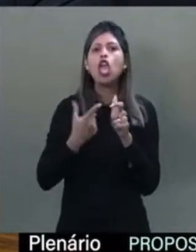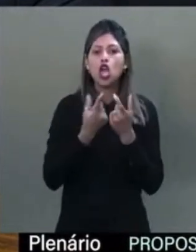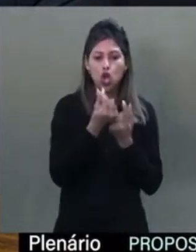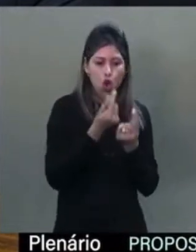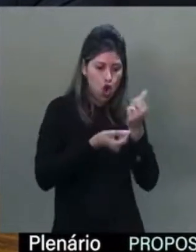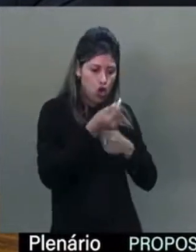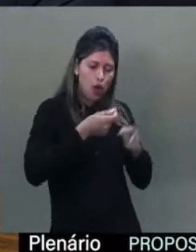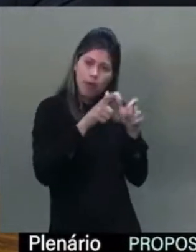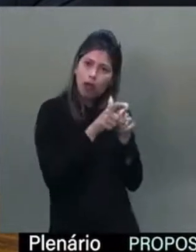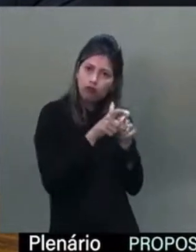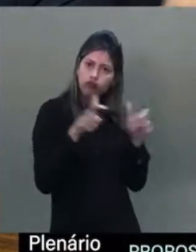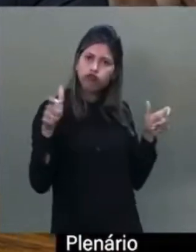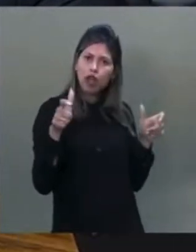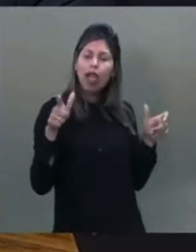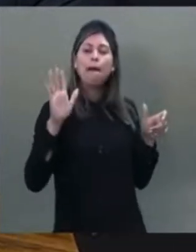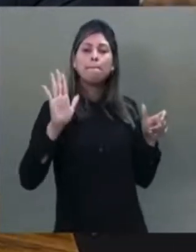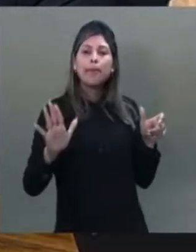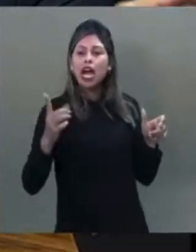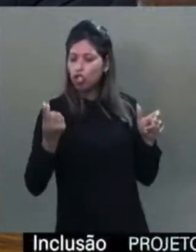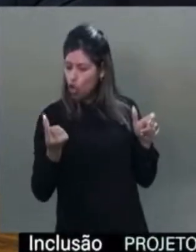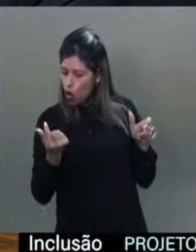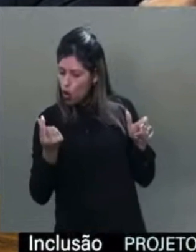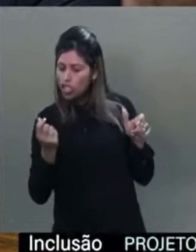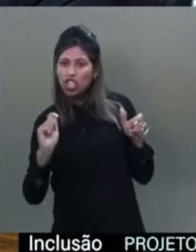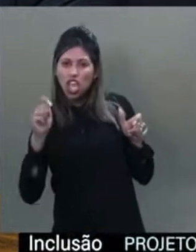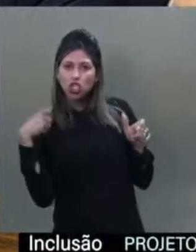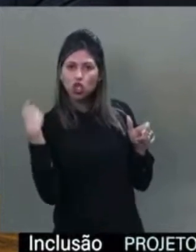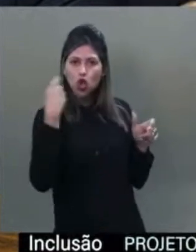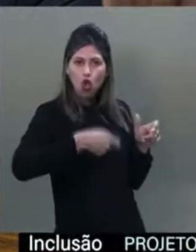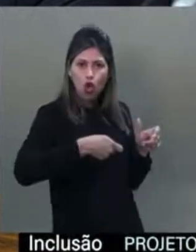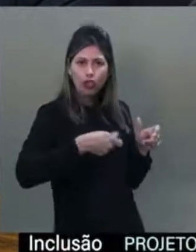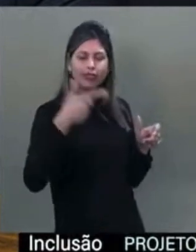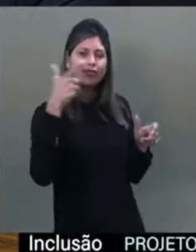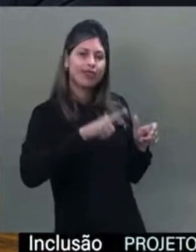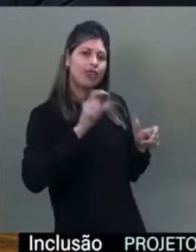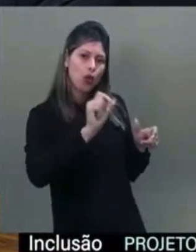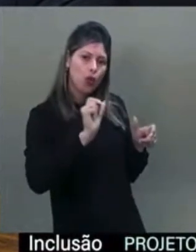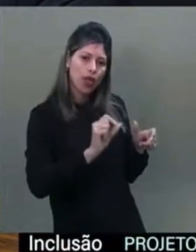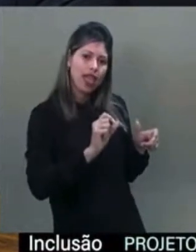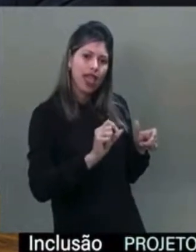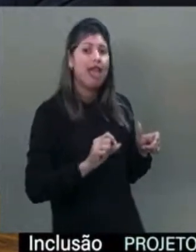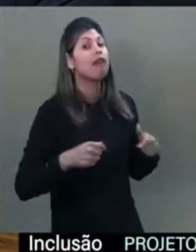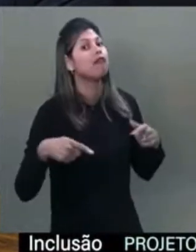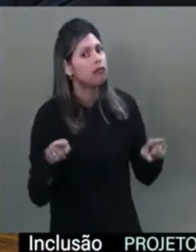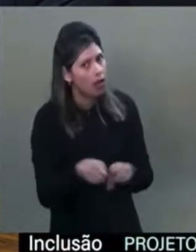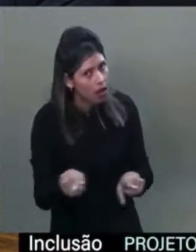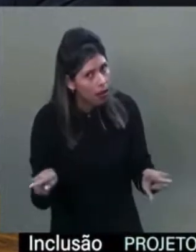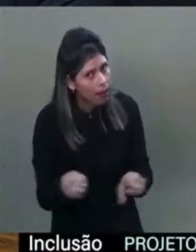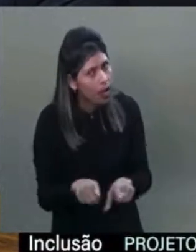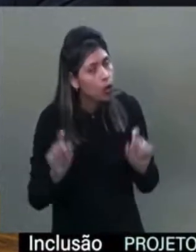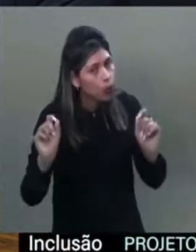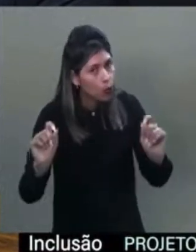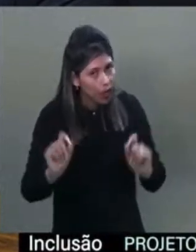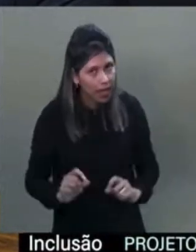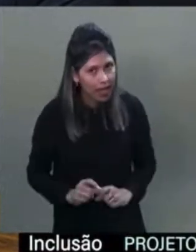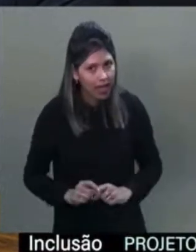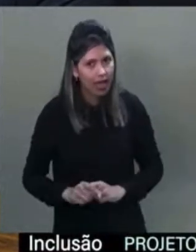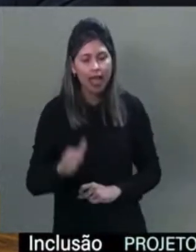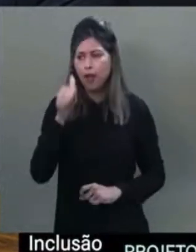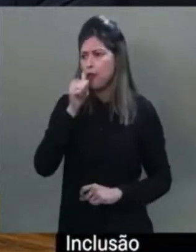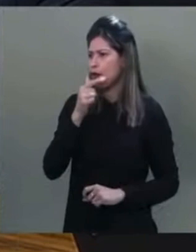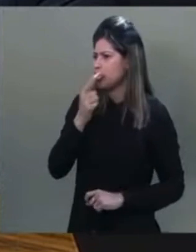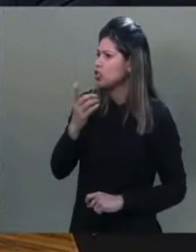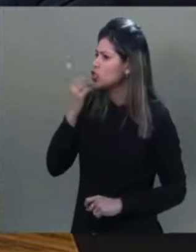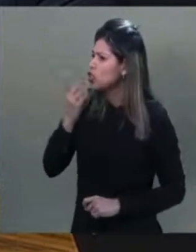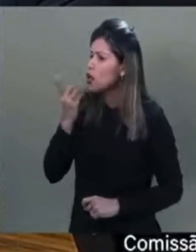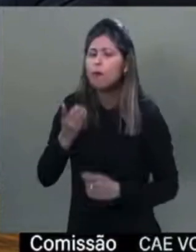sendo proposto não é nada que não possa ser absorvido. Sem contar, senhoras e senhores